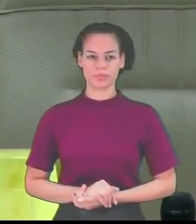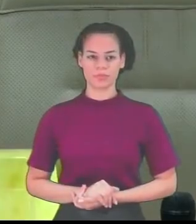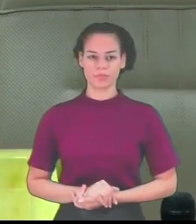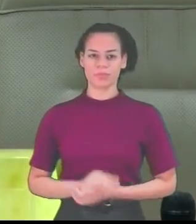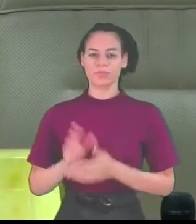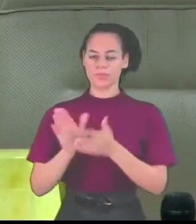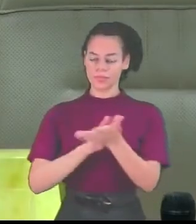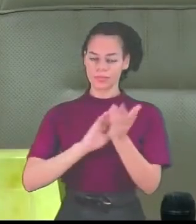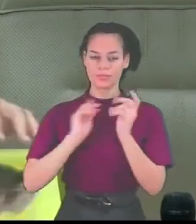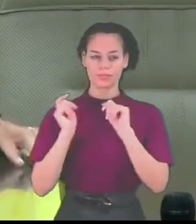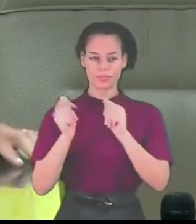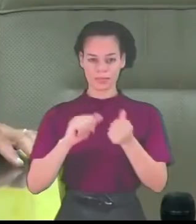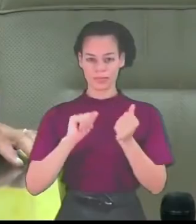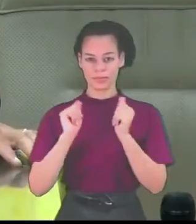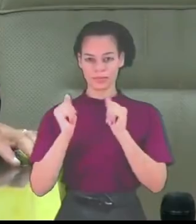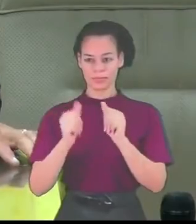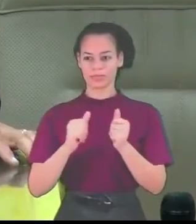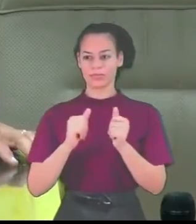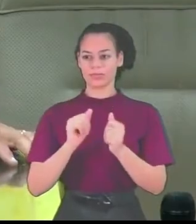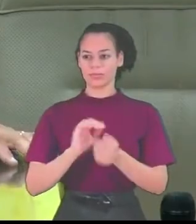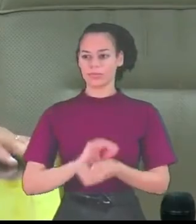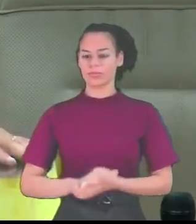o aleluia